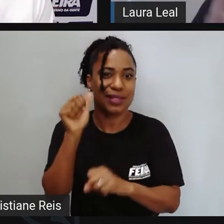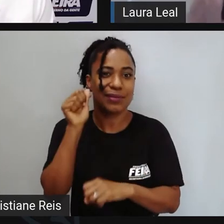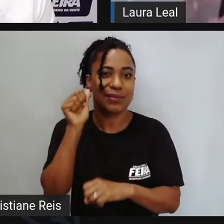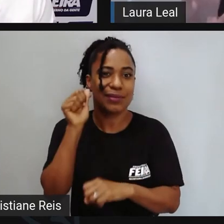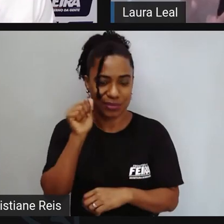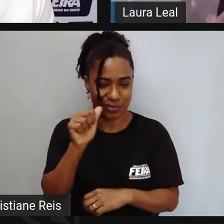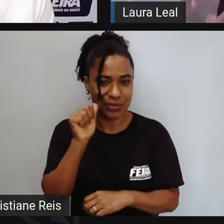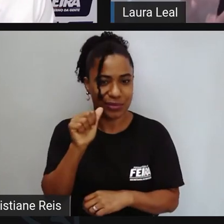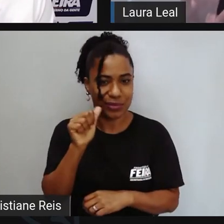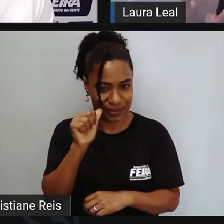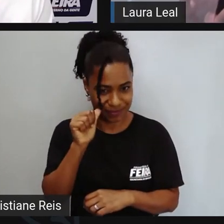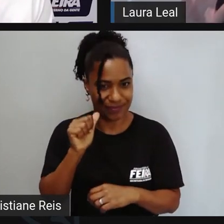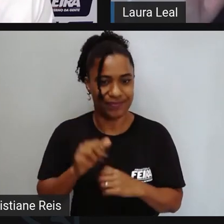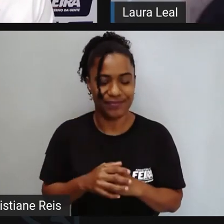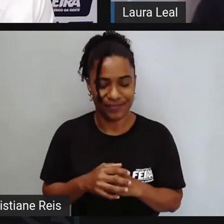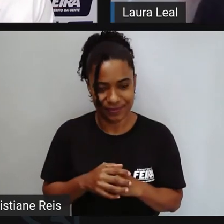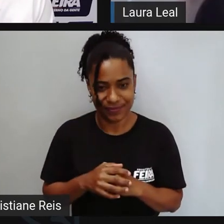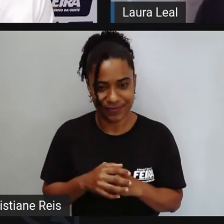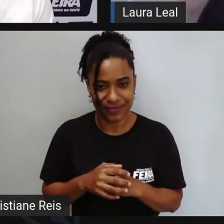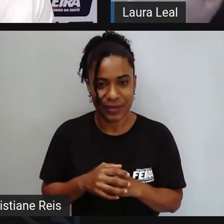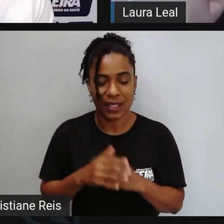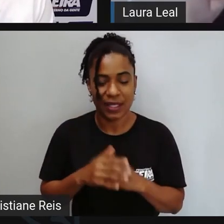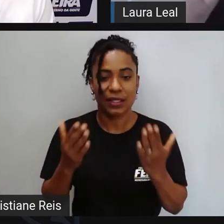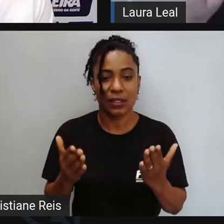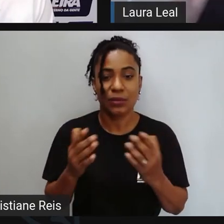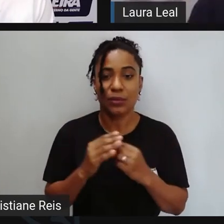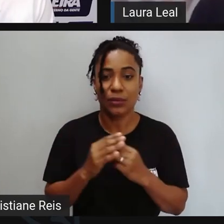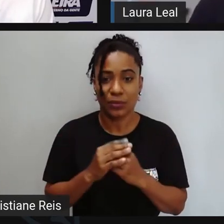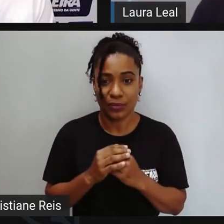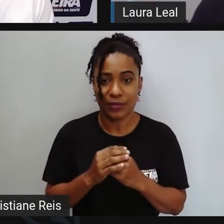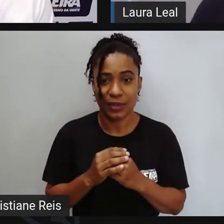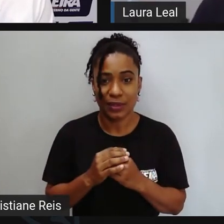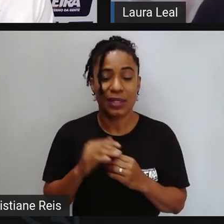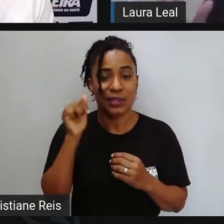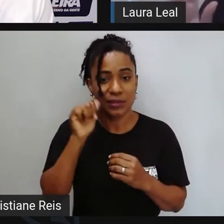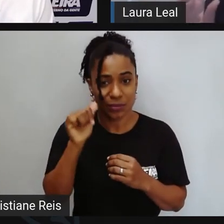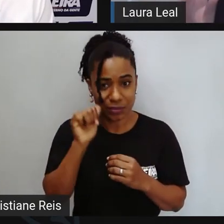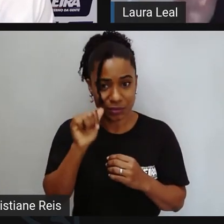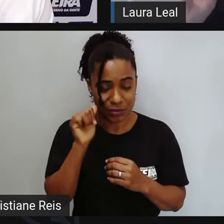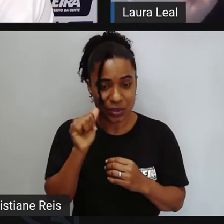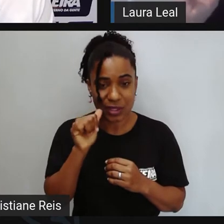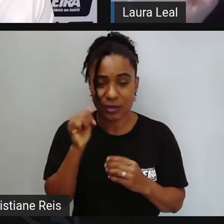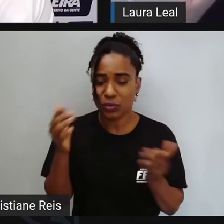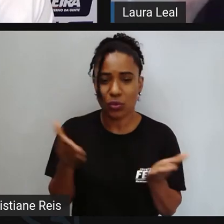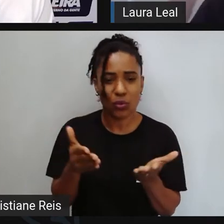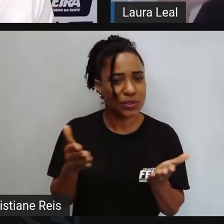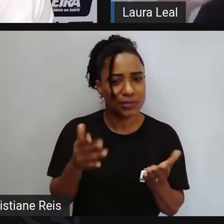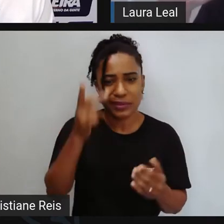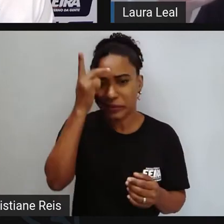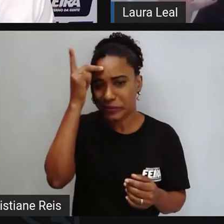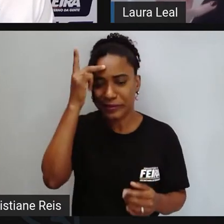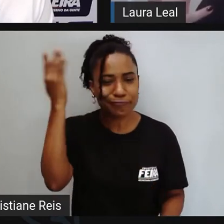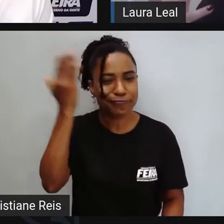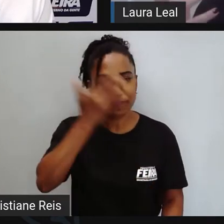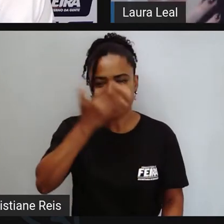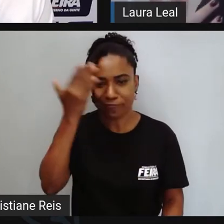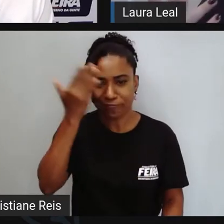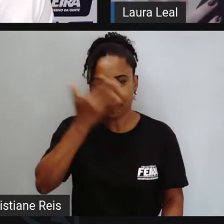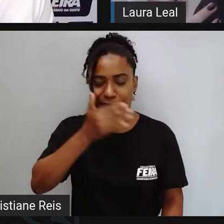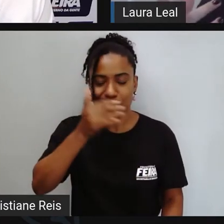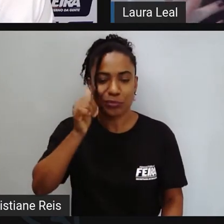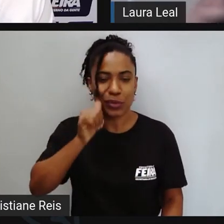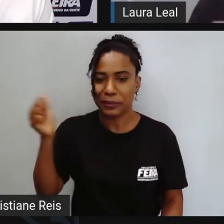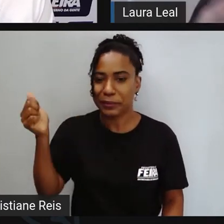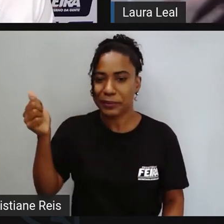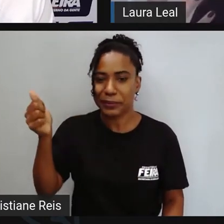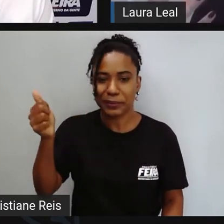Então, o que a gente tem, as mulheres são invisibilizadas, porque quando a gente pensa nessa carreira